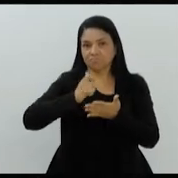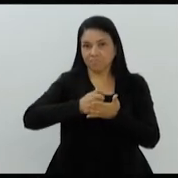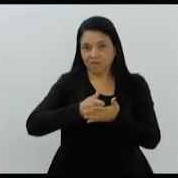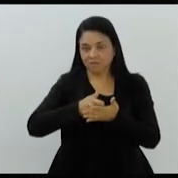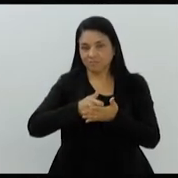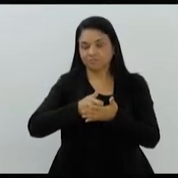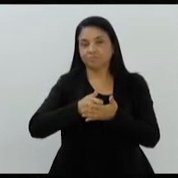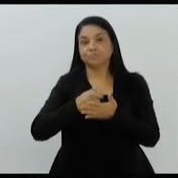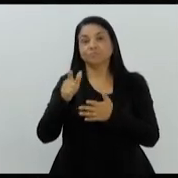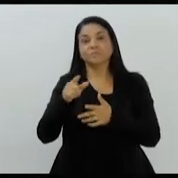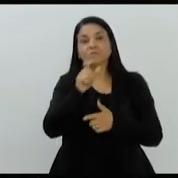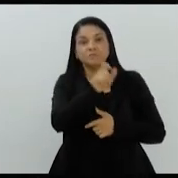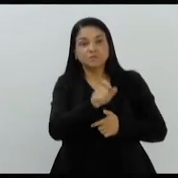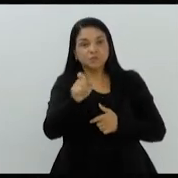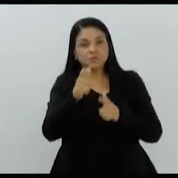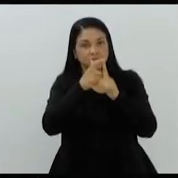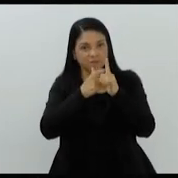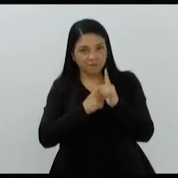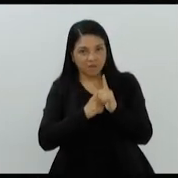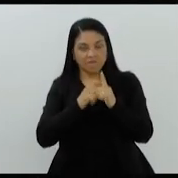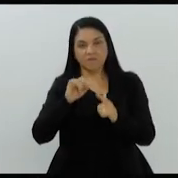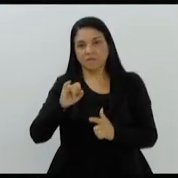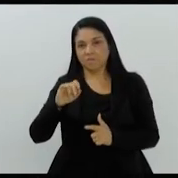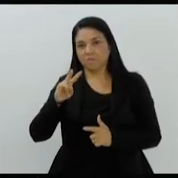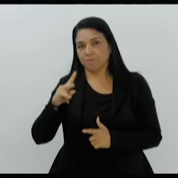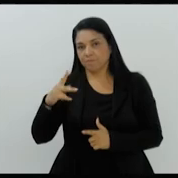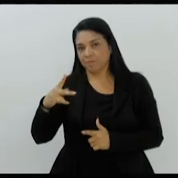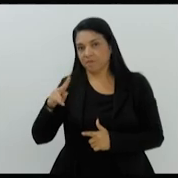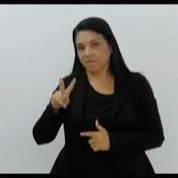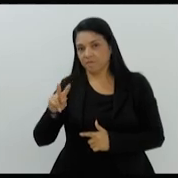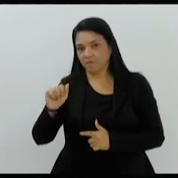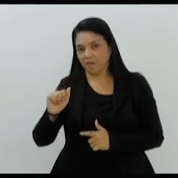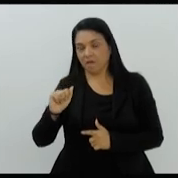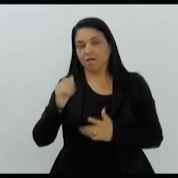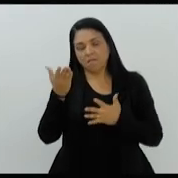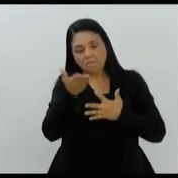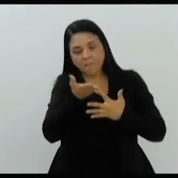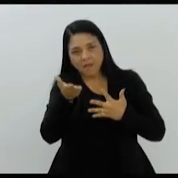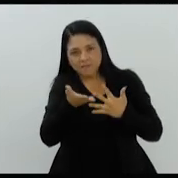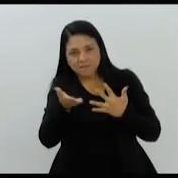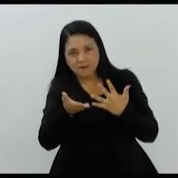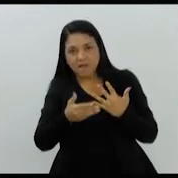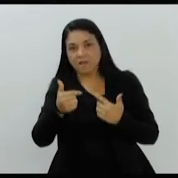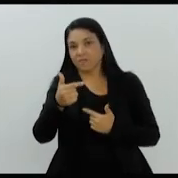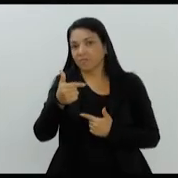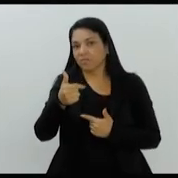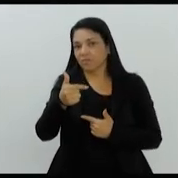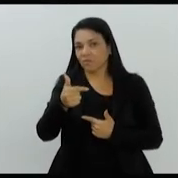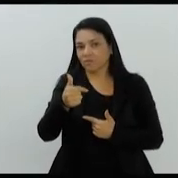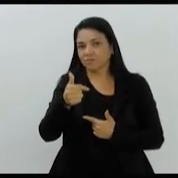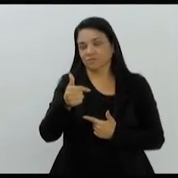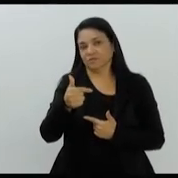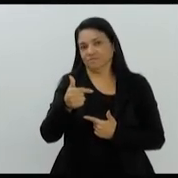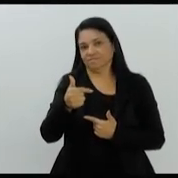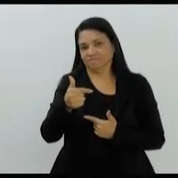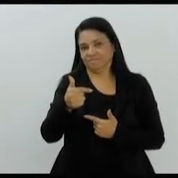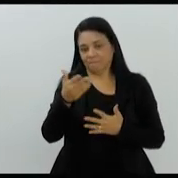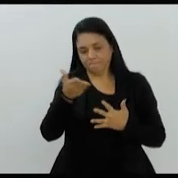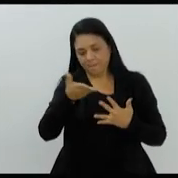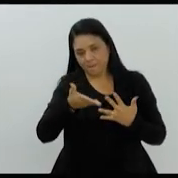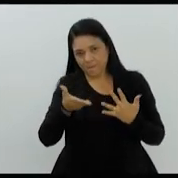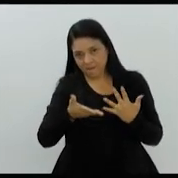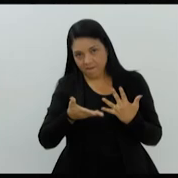do IPVA possam parcelar suas dívidas em 12 parcelas.